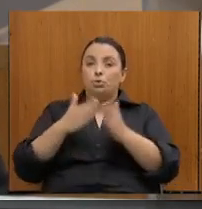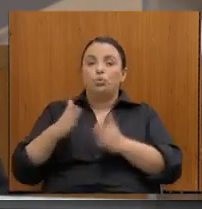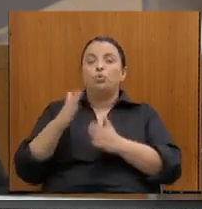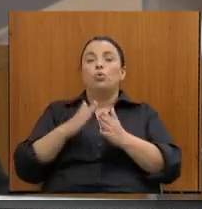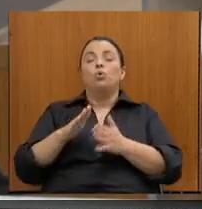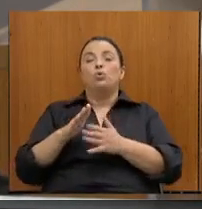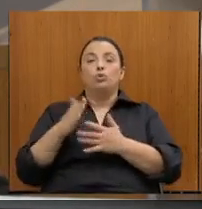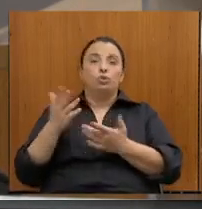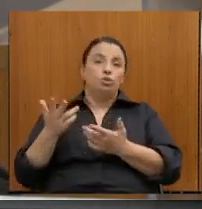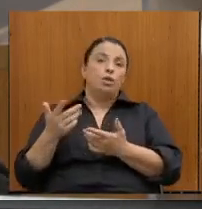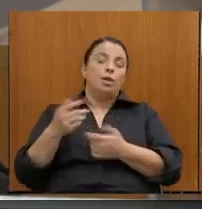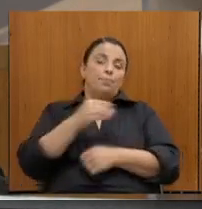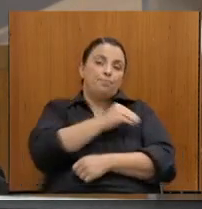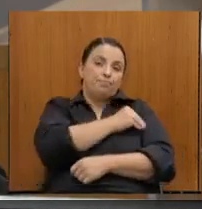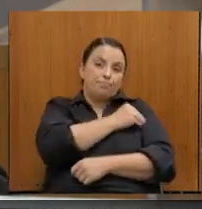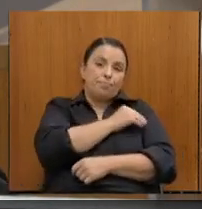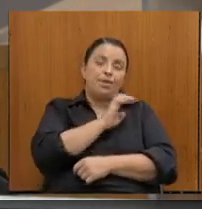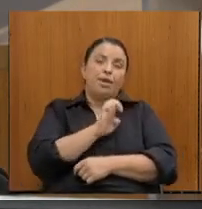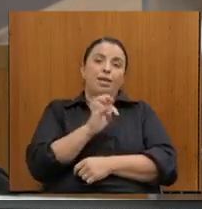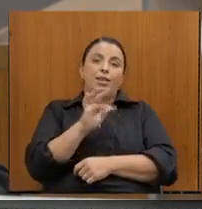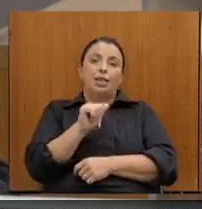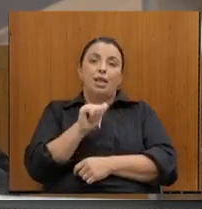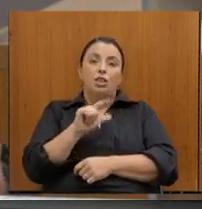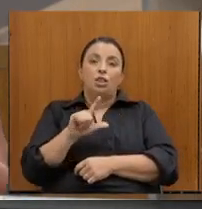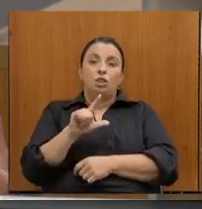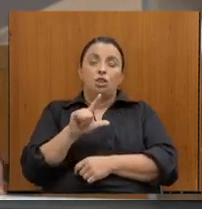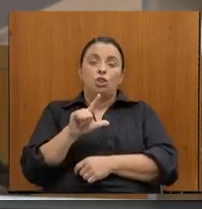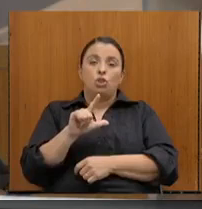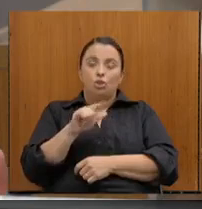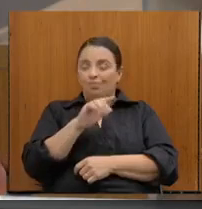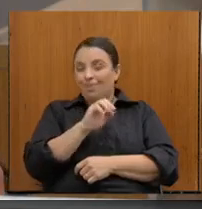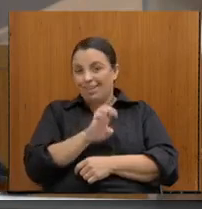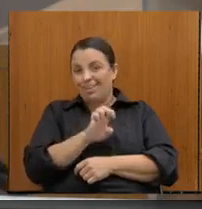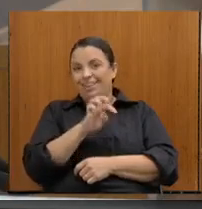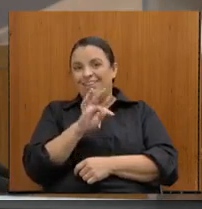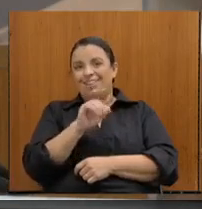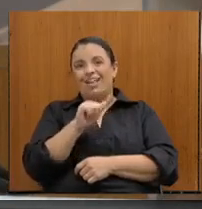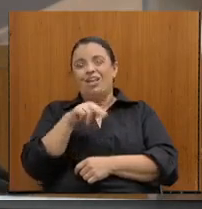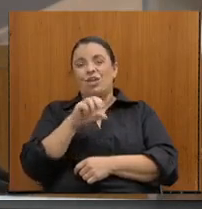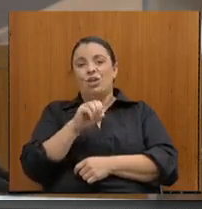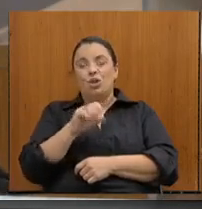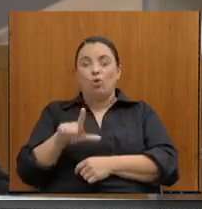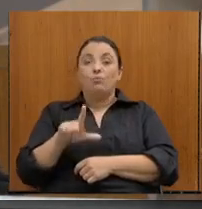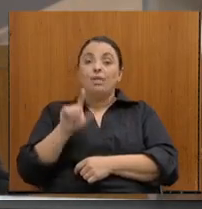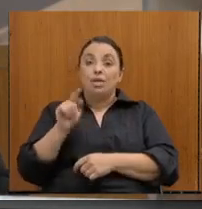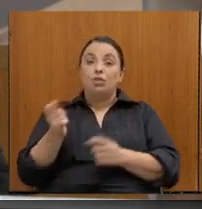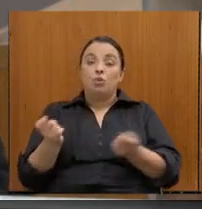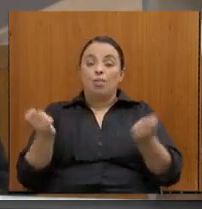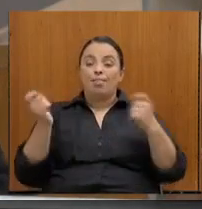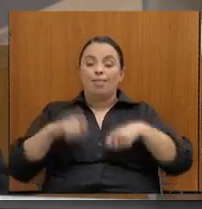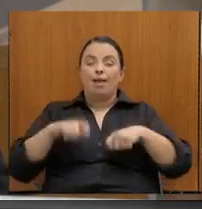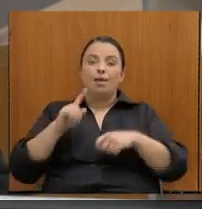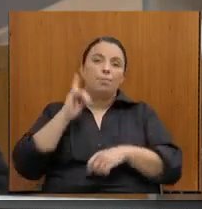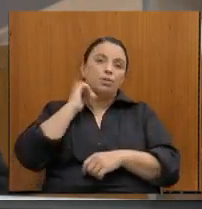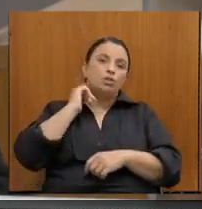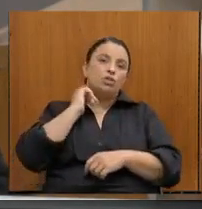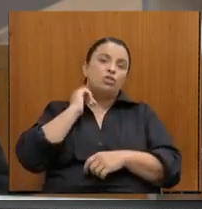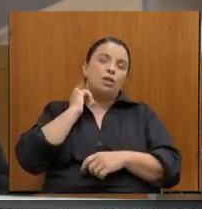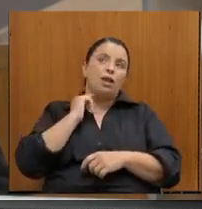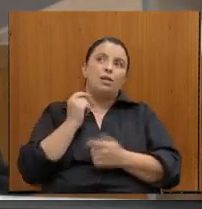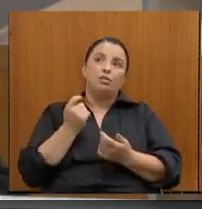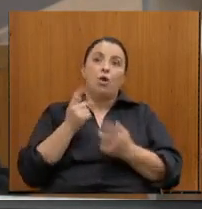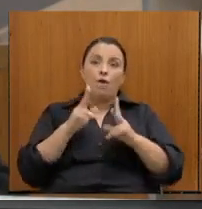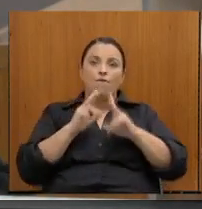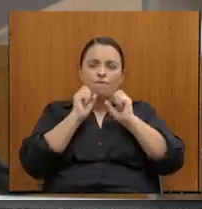tudo isso faz com que Minas Gerais realmente seja um potencial é Player nessa cadeia de hidrogênio eu gosto de